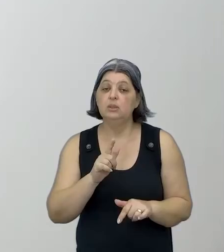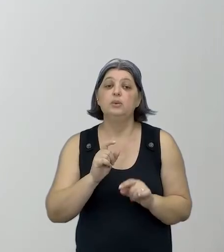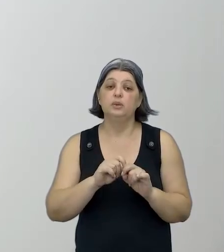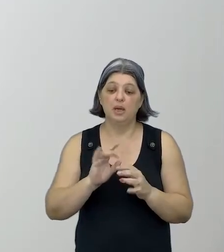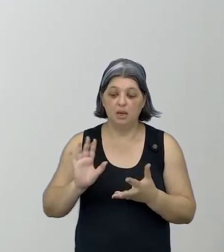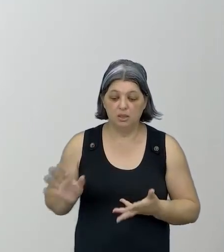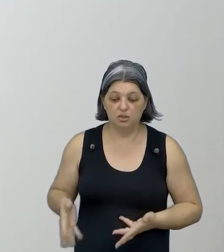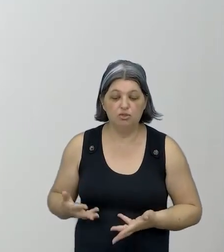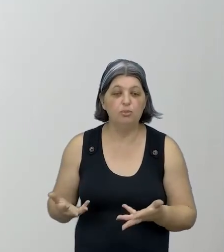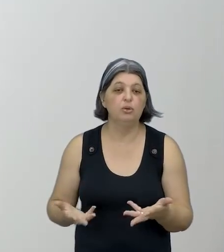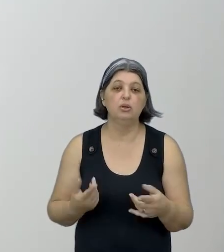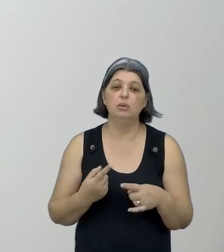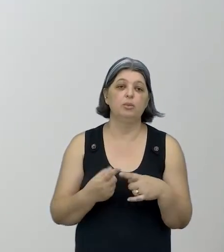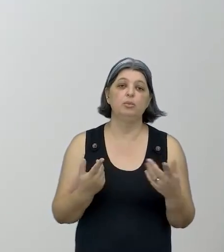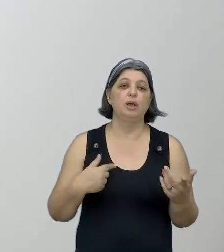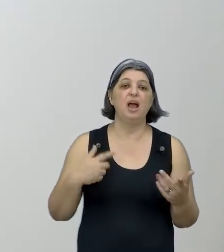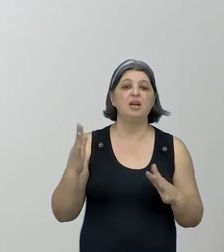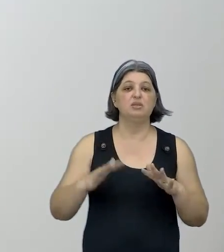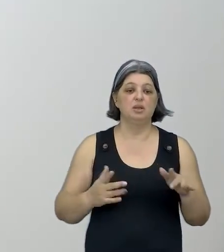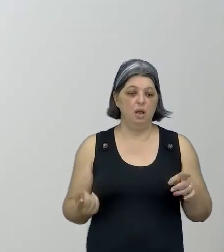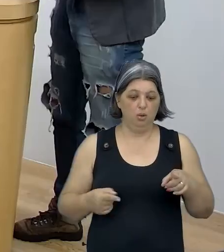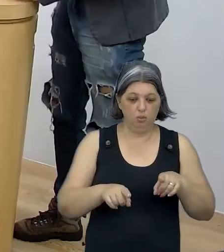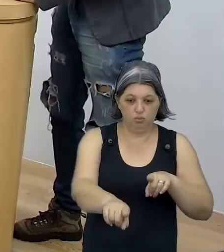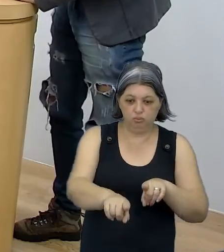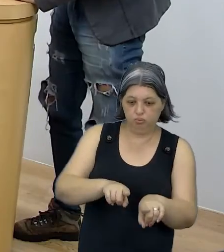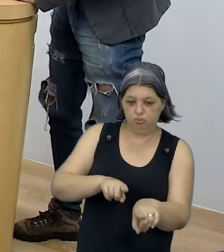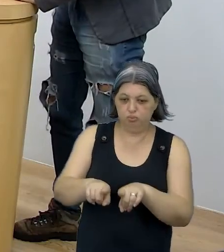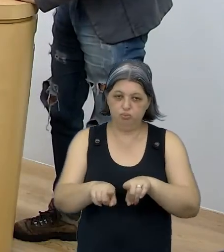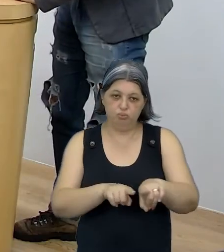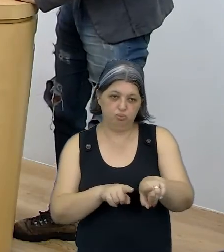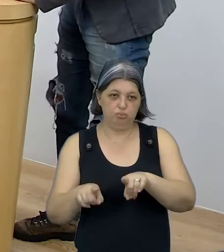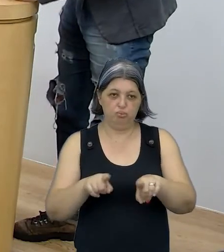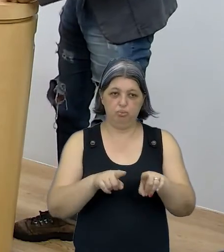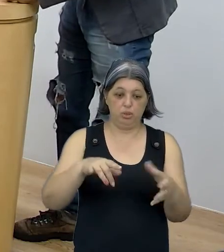desestimular a minha competitividade em escala global.